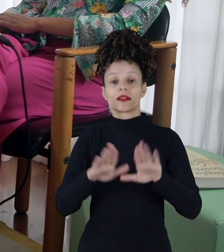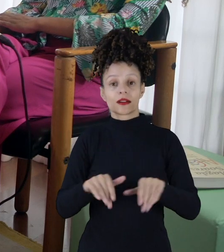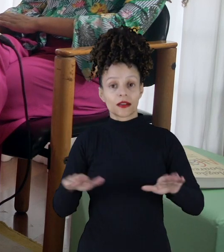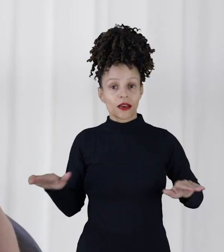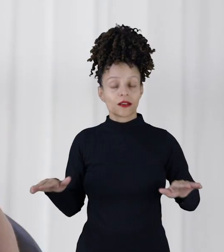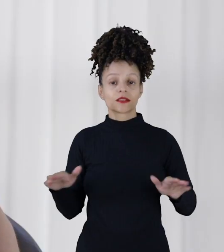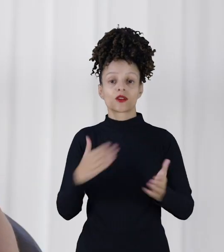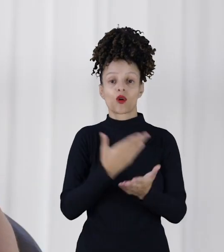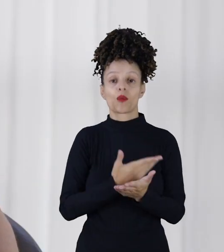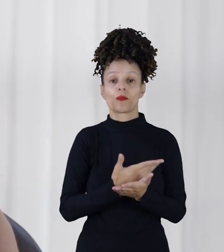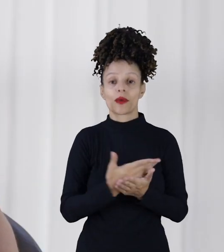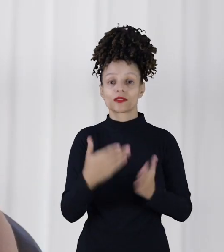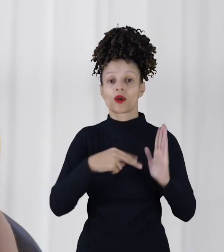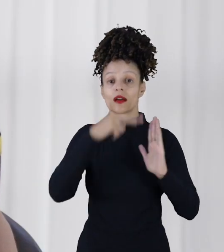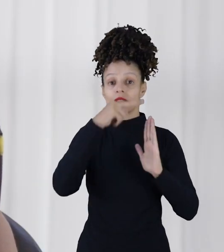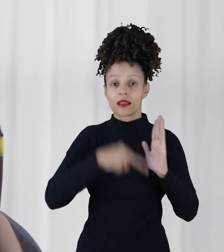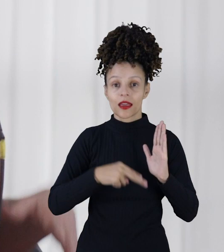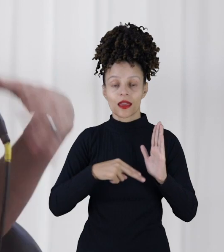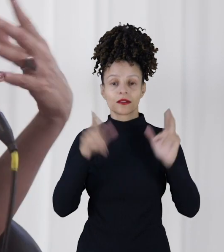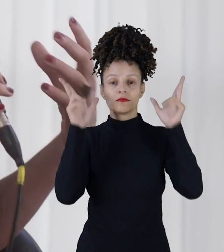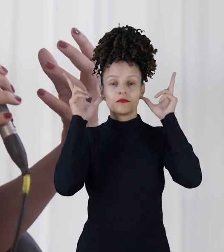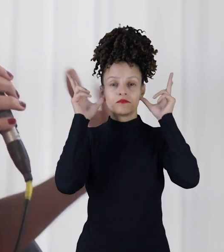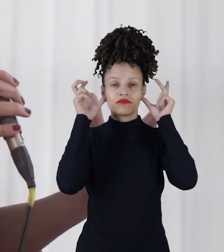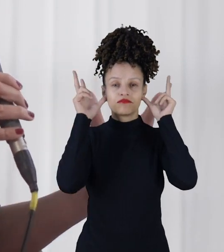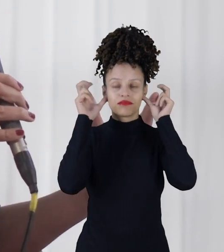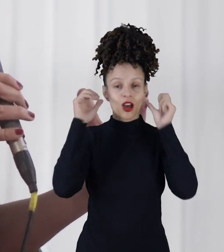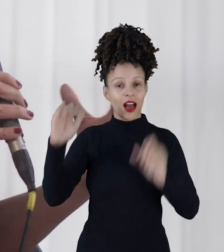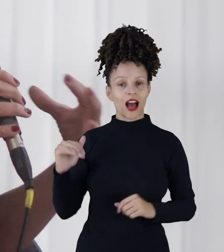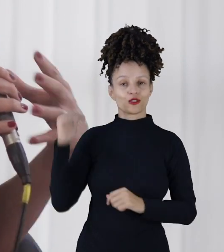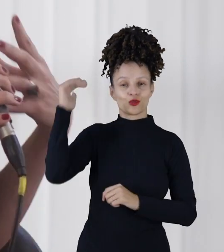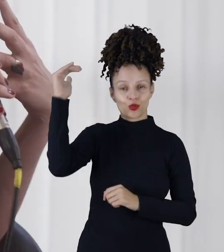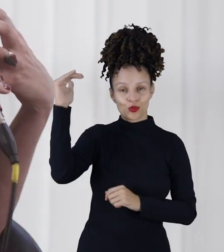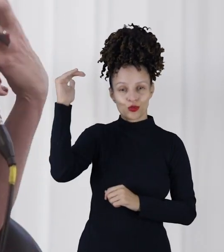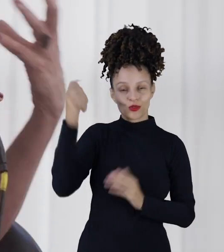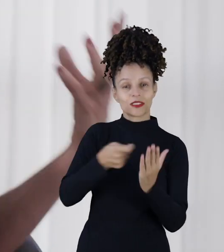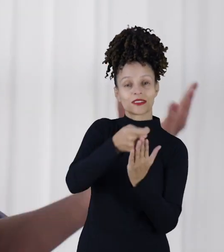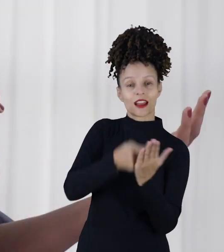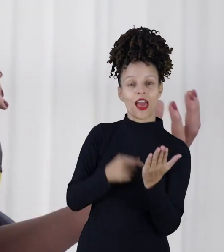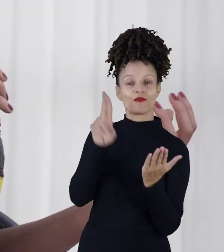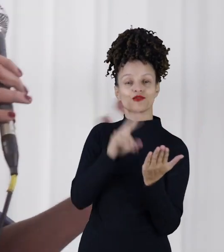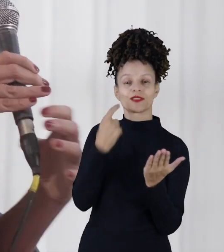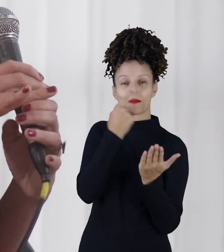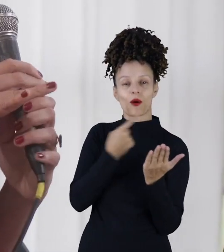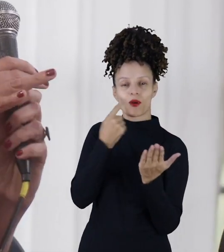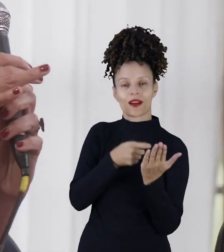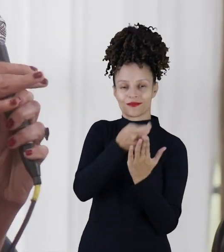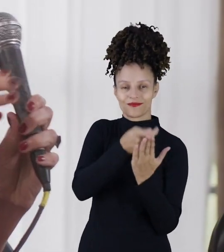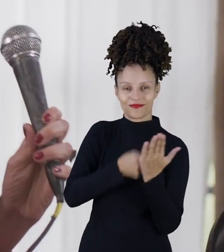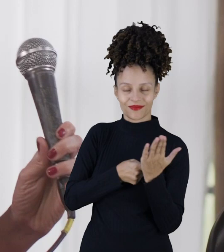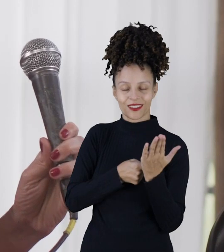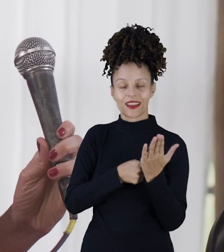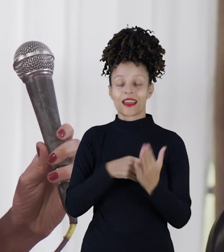que as crianças começam a ler com os ouvidos, enquanto os adultos escrevem com a boca,